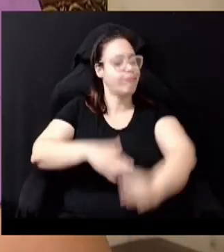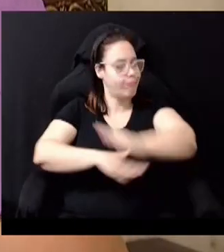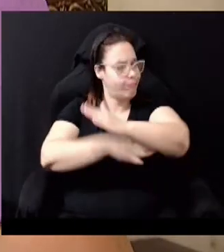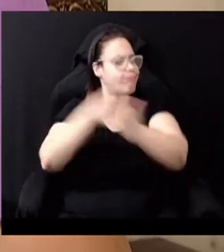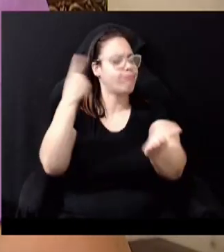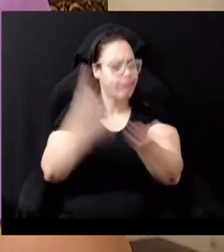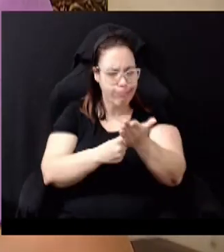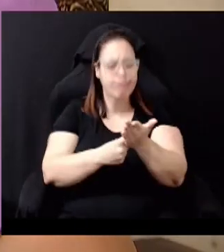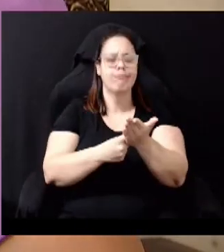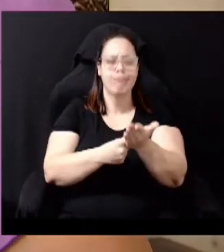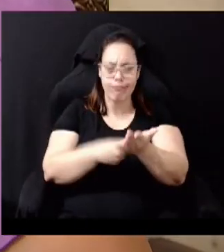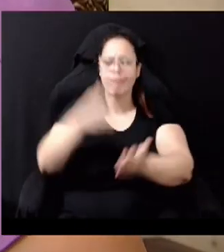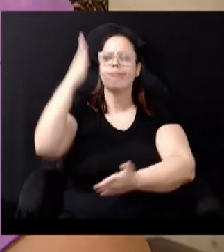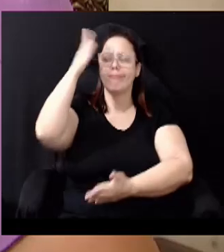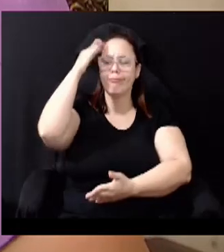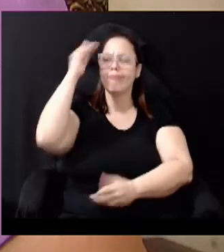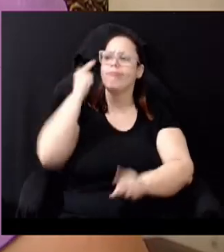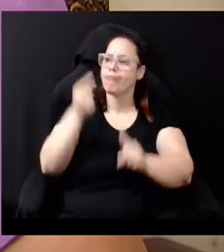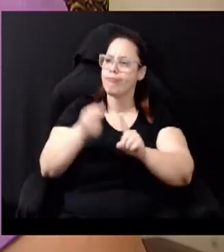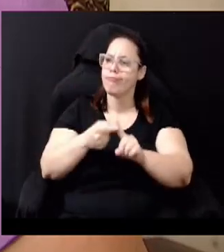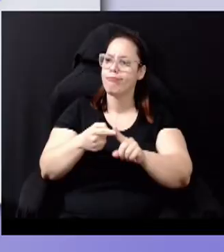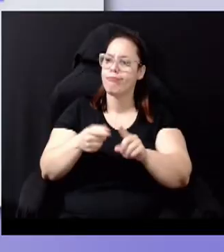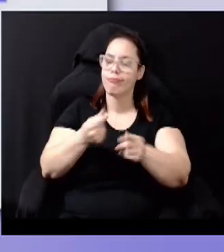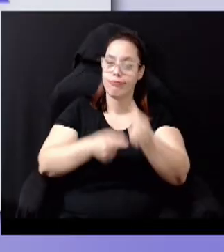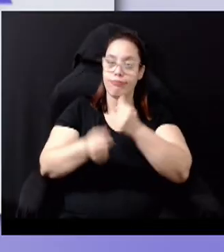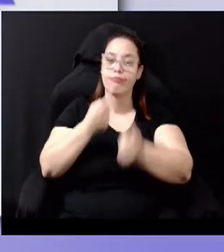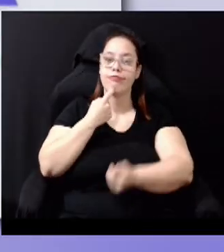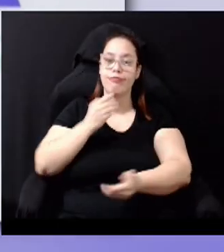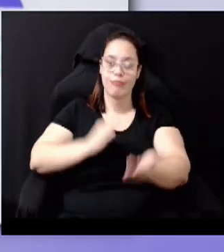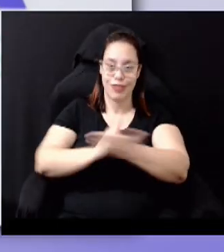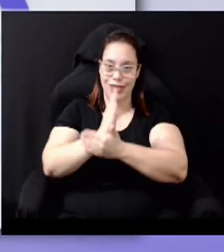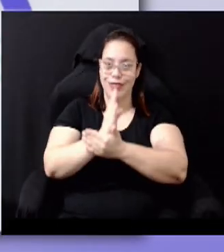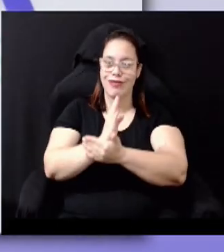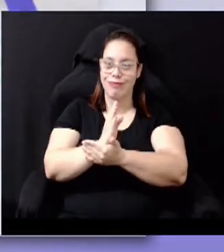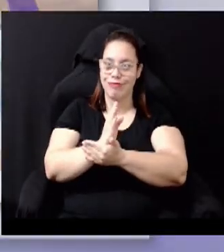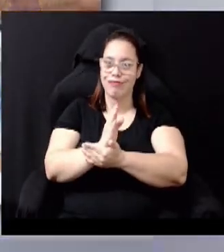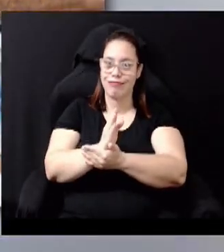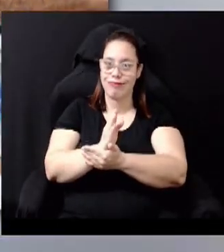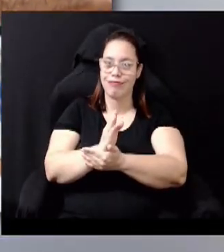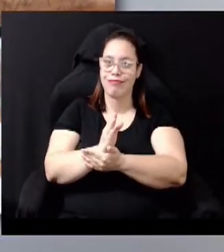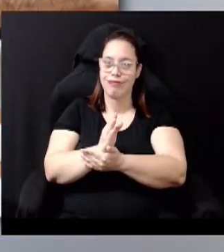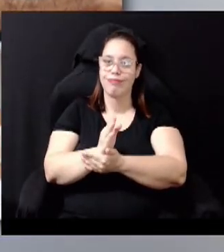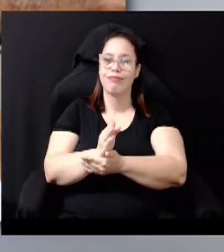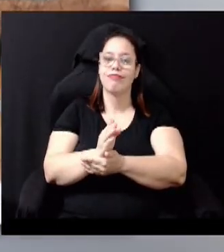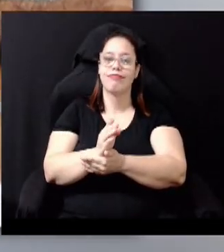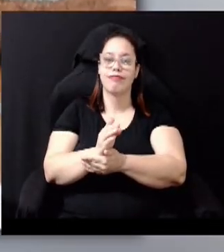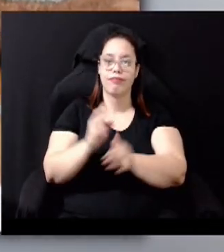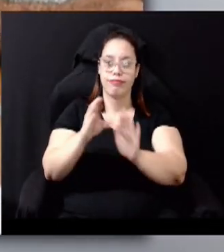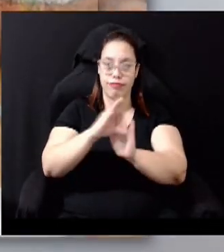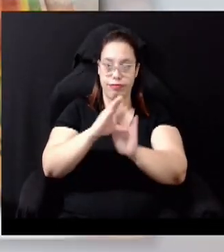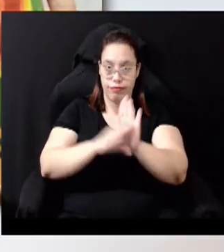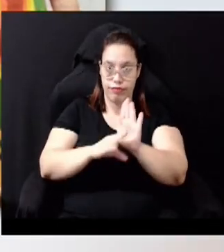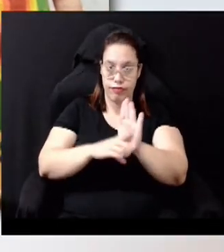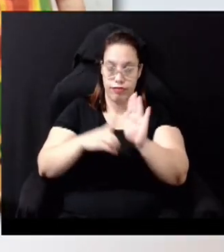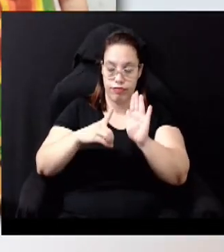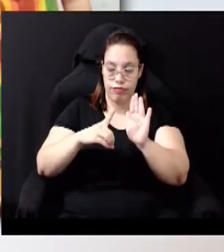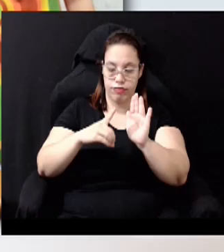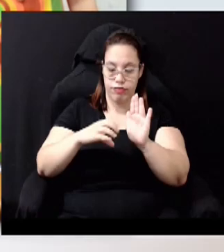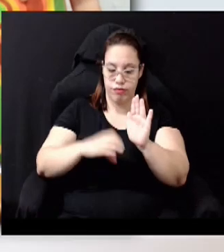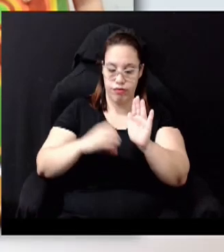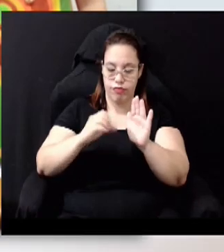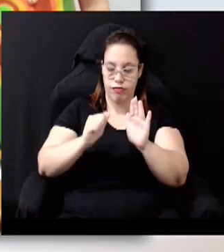qual é o real propósito do Renda Campinas e fez a aprovação. Conforme dados do Cadastro Único do Governo Federal,